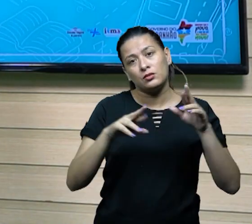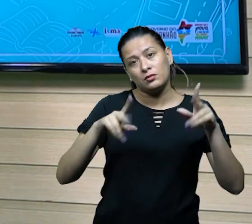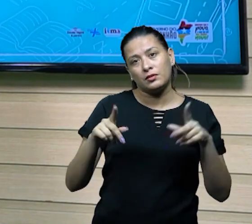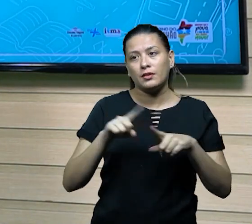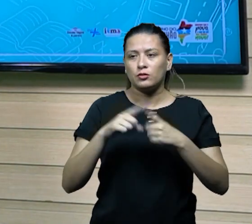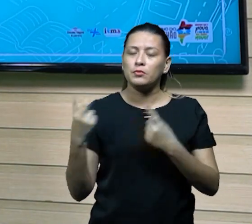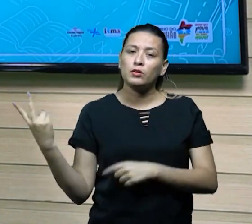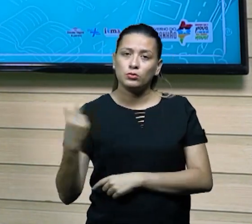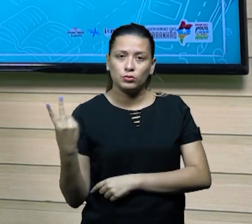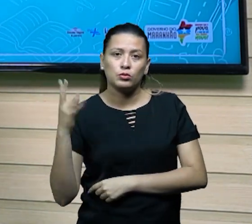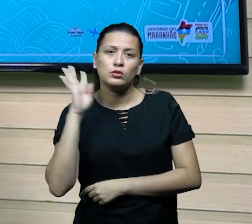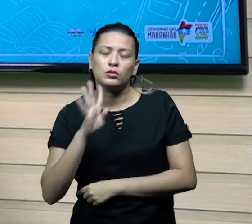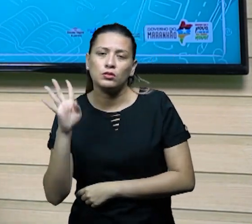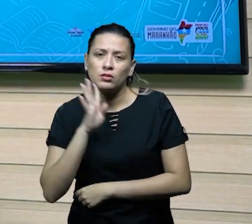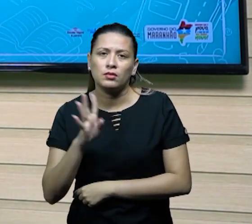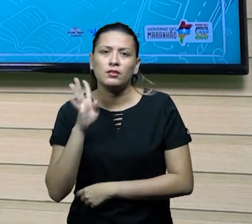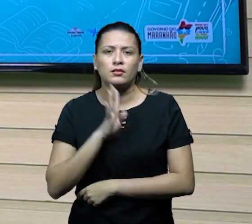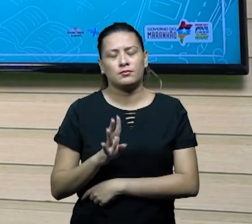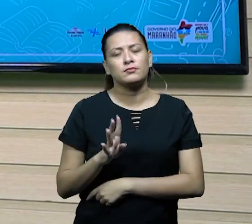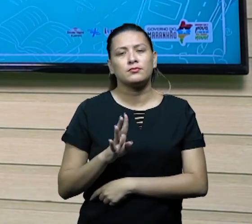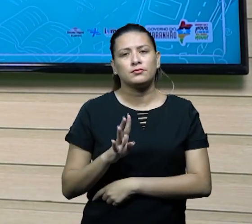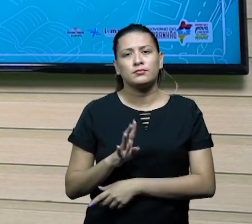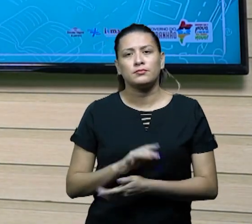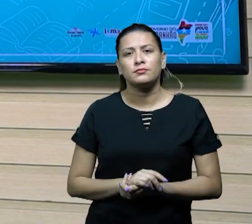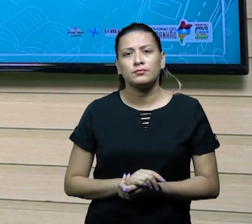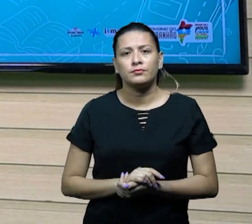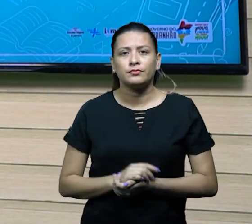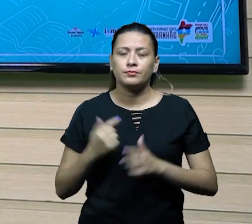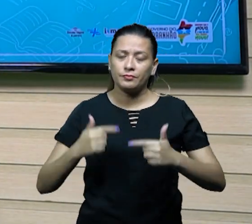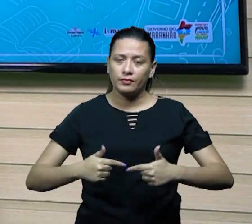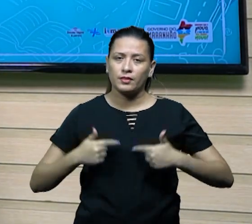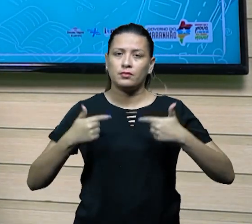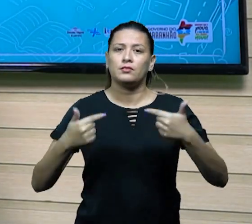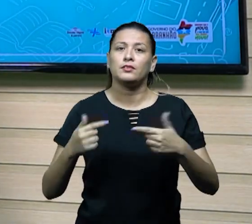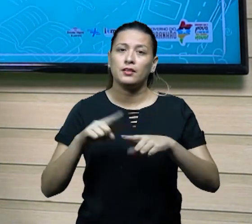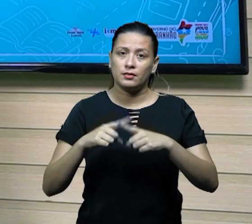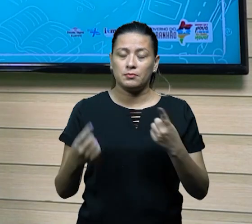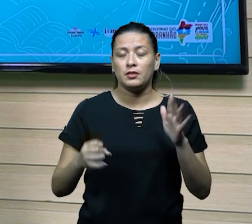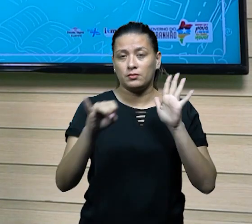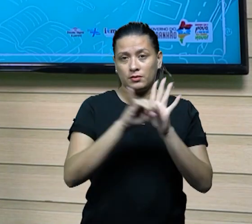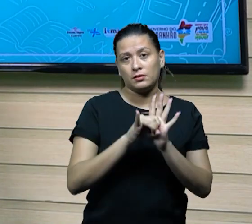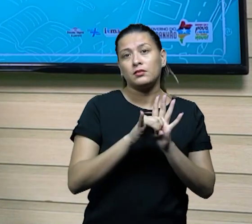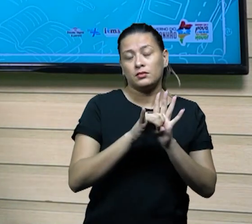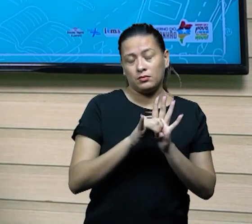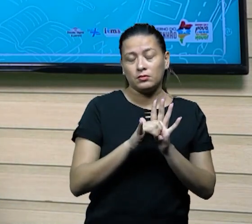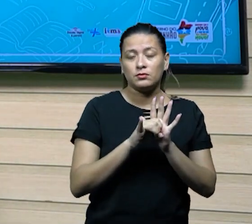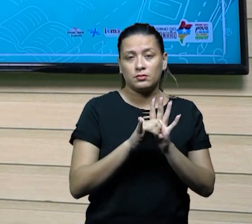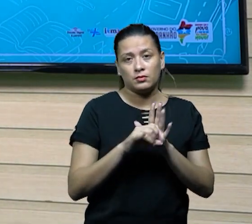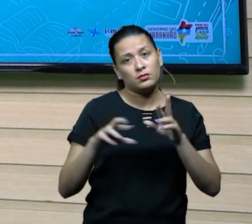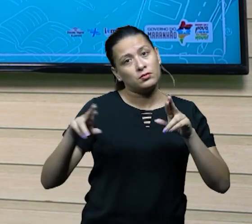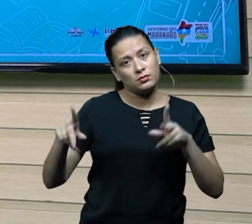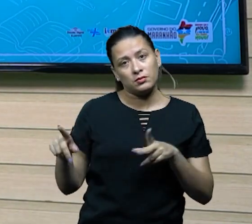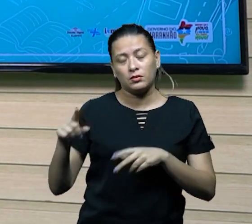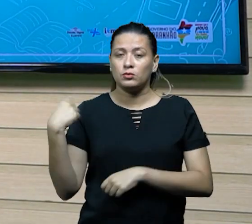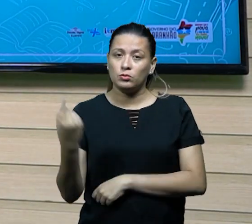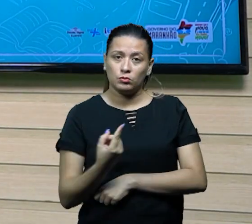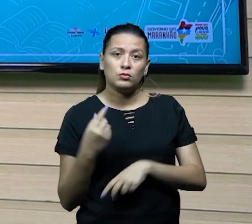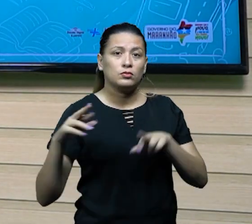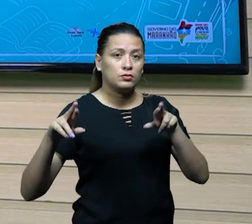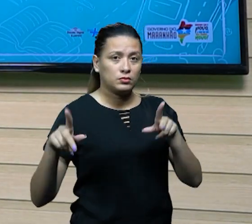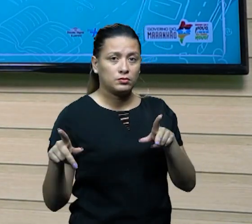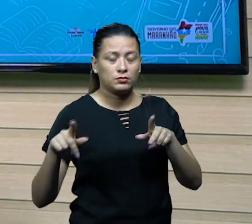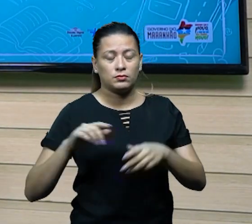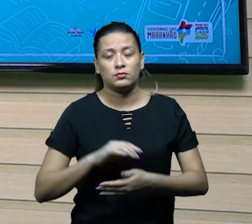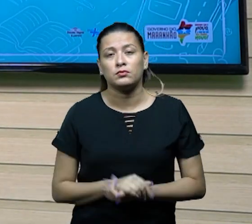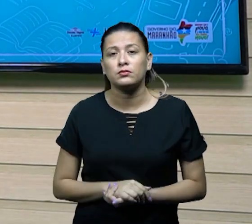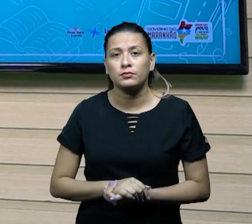identidade, diferente, mas ambos são pessoas legais, são pessoas bacanas, são pessoas comprometidas, mas cada um com a sua